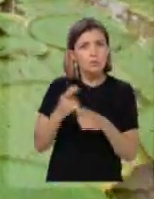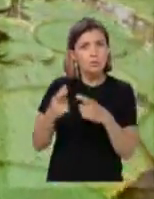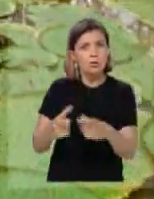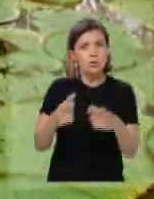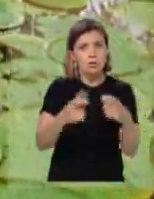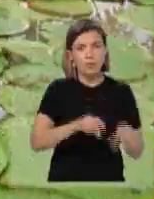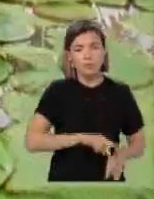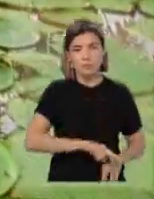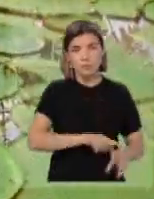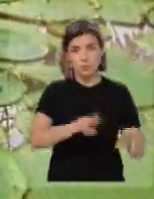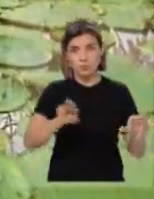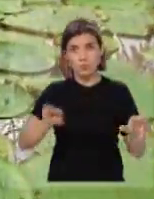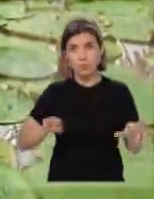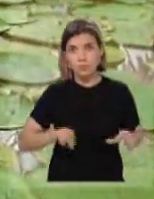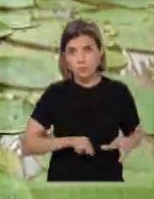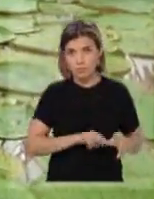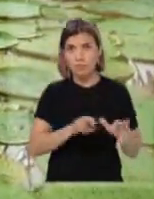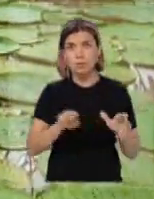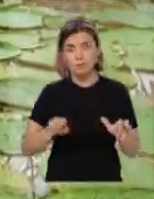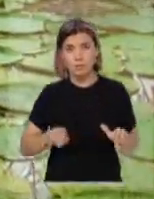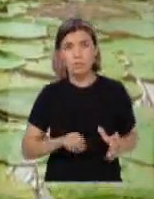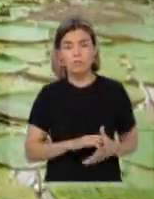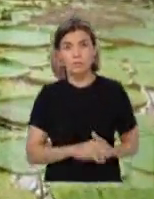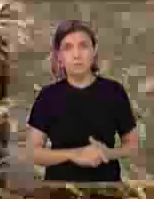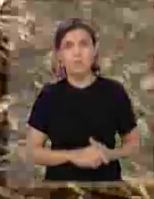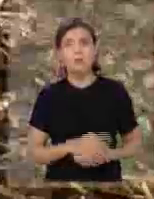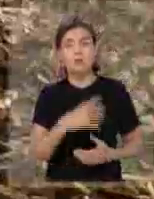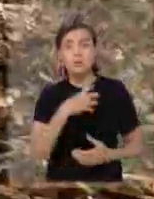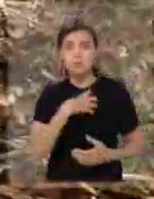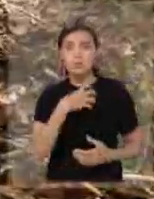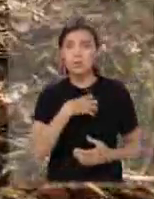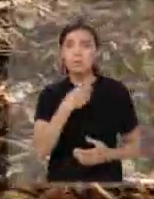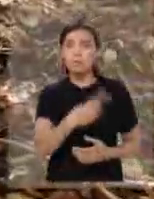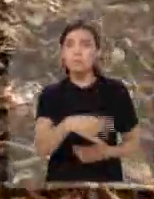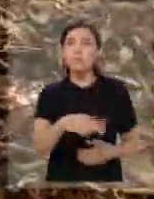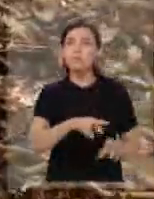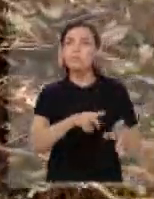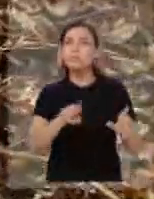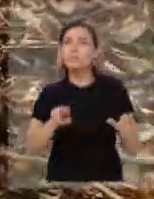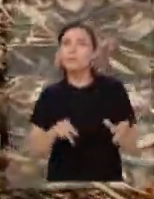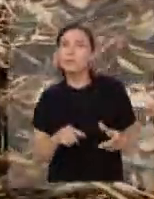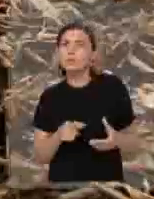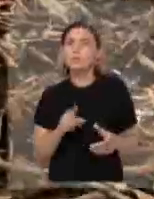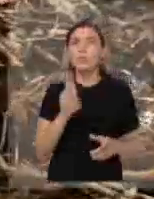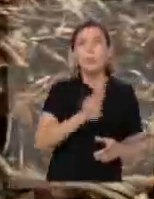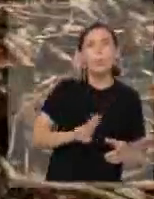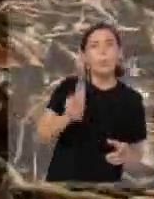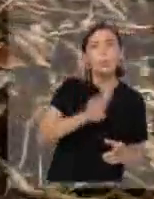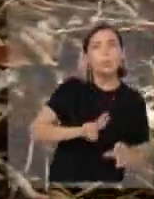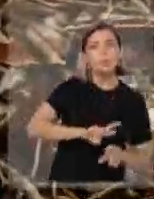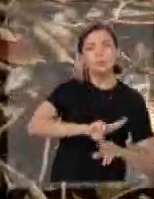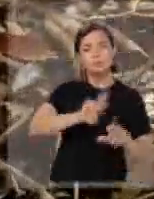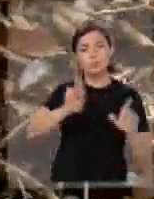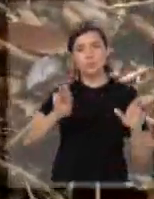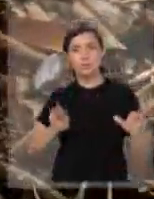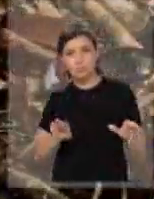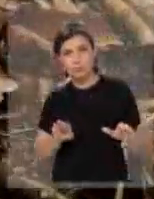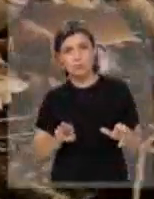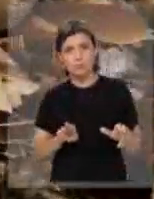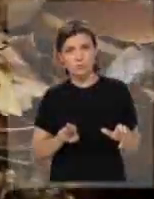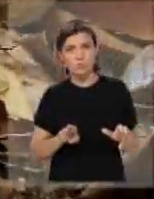encontrá-los no mesmo ambiente, eles são organismos distintos, com características próprias e que, às vezes,